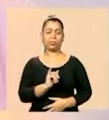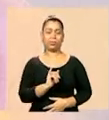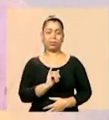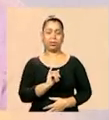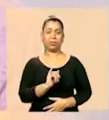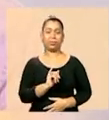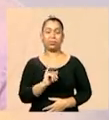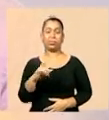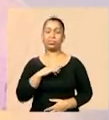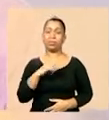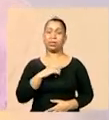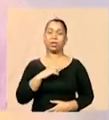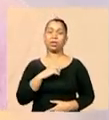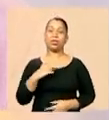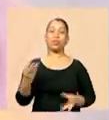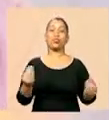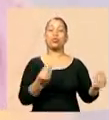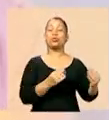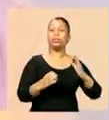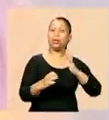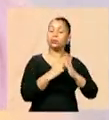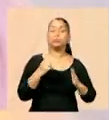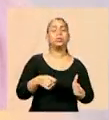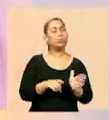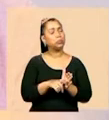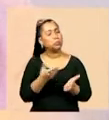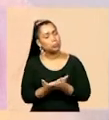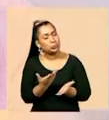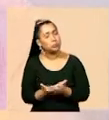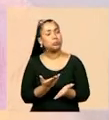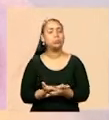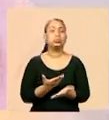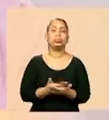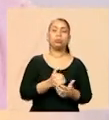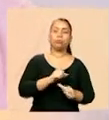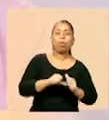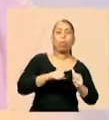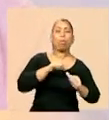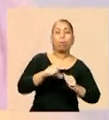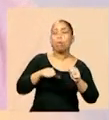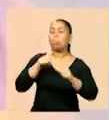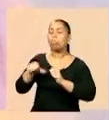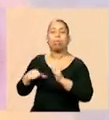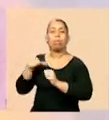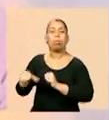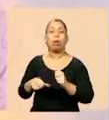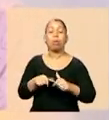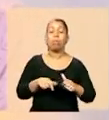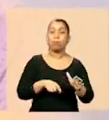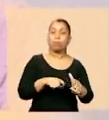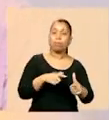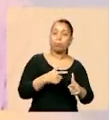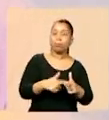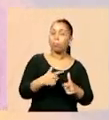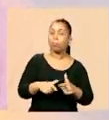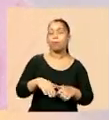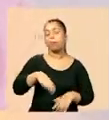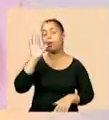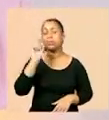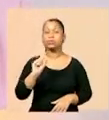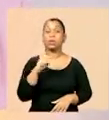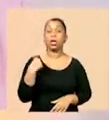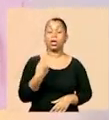sempre estudando, sempre inovando, né? O grande problema é que, às vezes, as novas tecnologias são muito